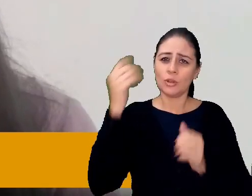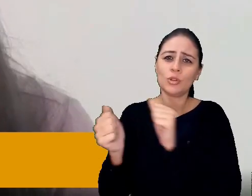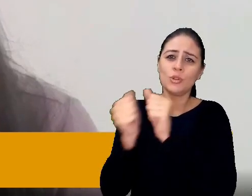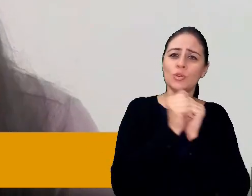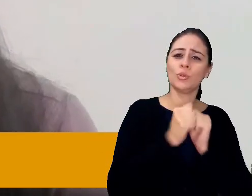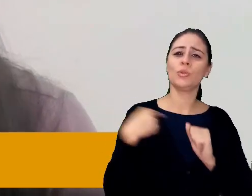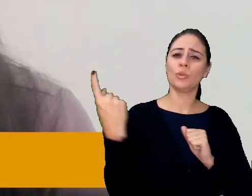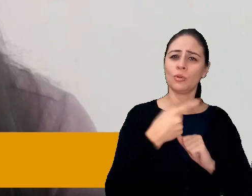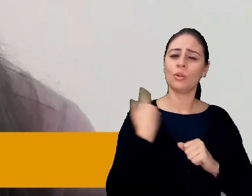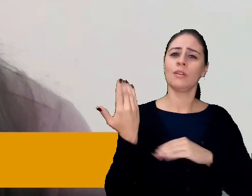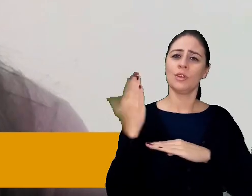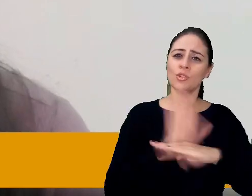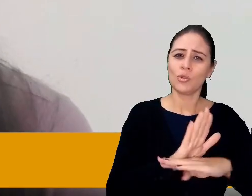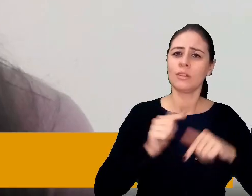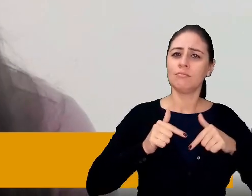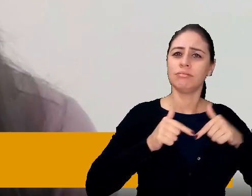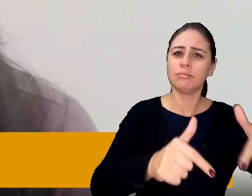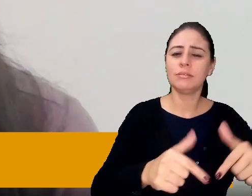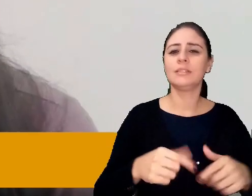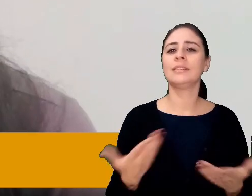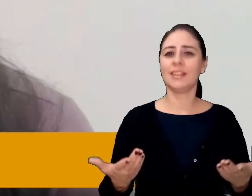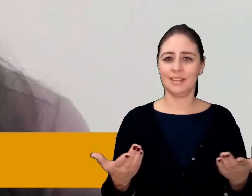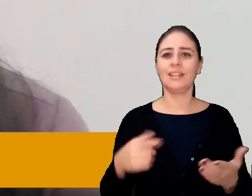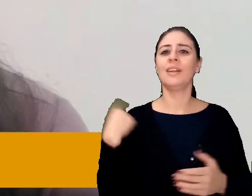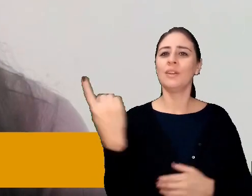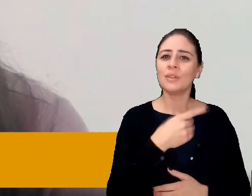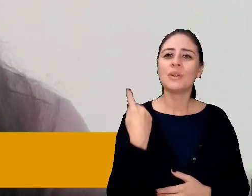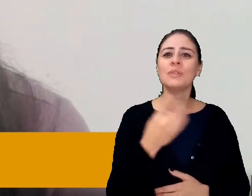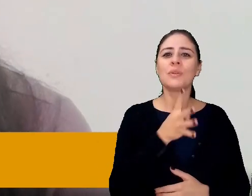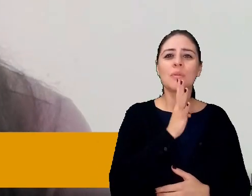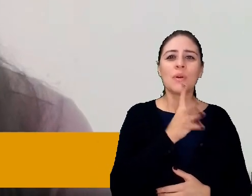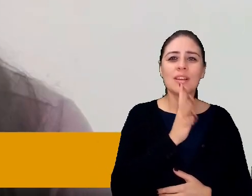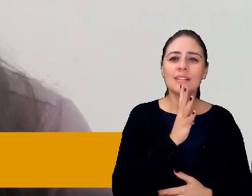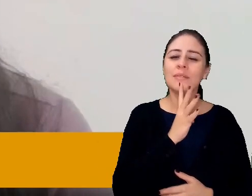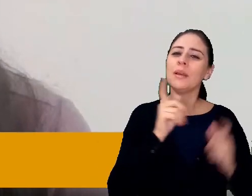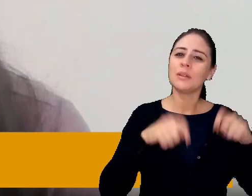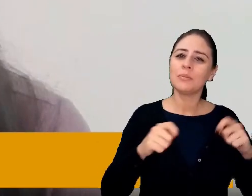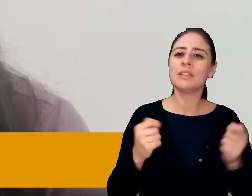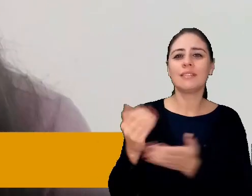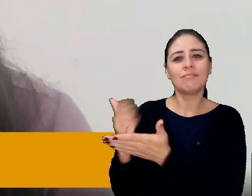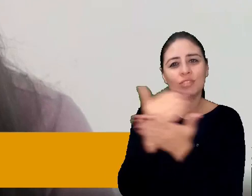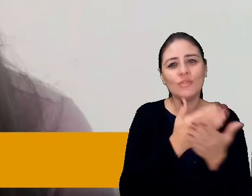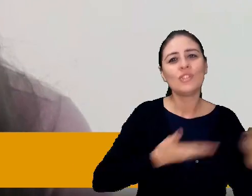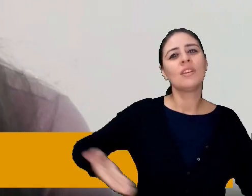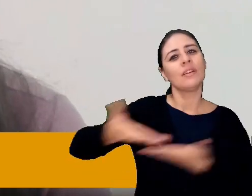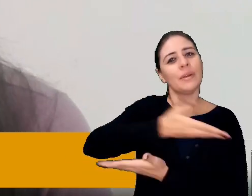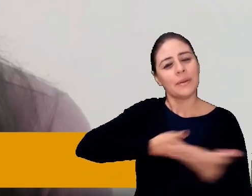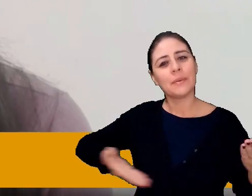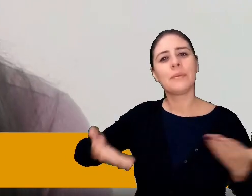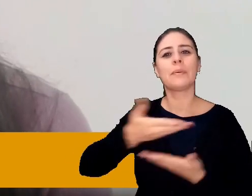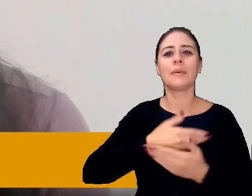nossa luta. E na nossa matemática do conhecimento, dividir é multiplicar, né?